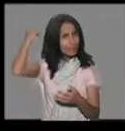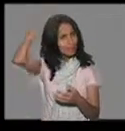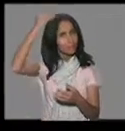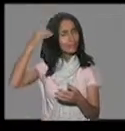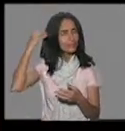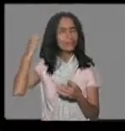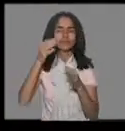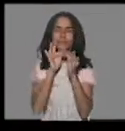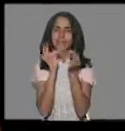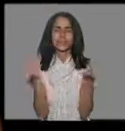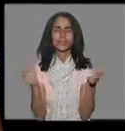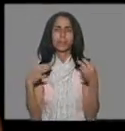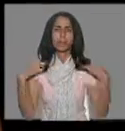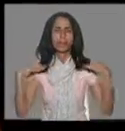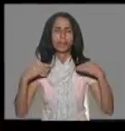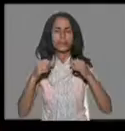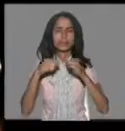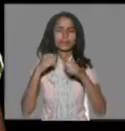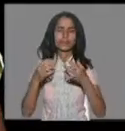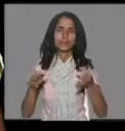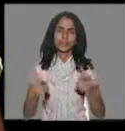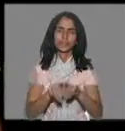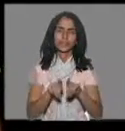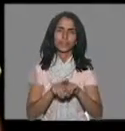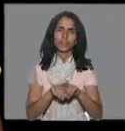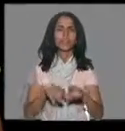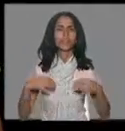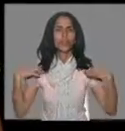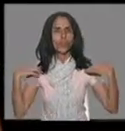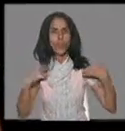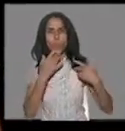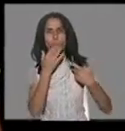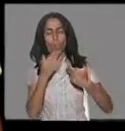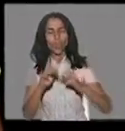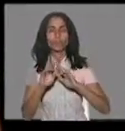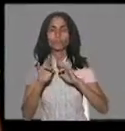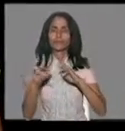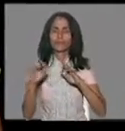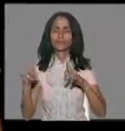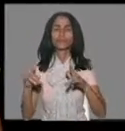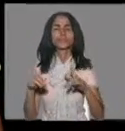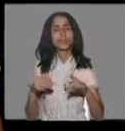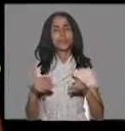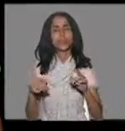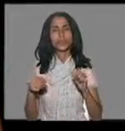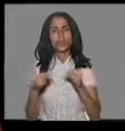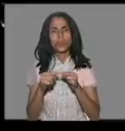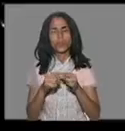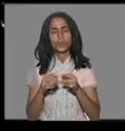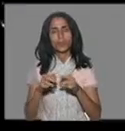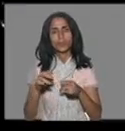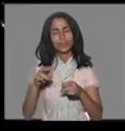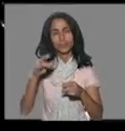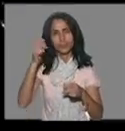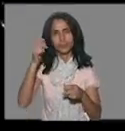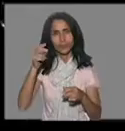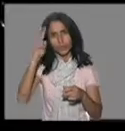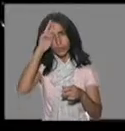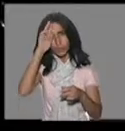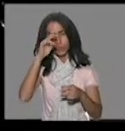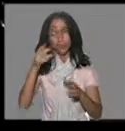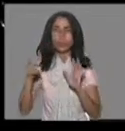e as próprias roupas que têm essas cores que têm uma simbologia que falam dessa história e dessa estética